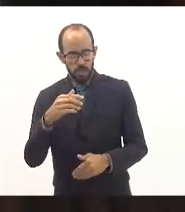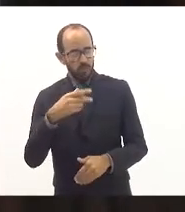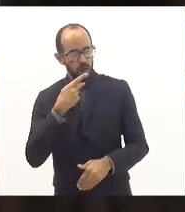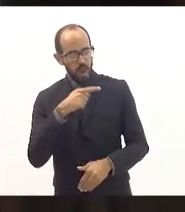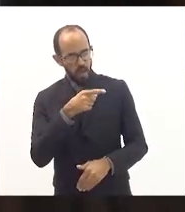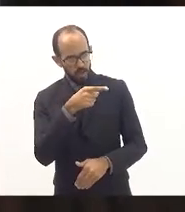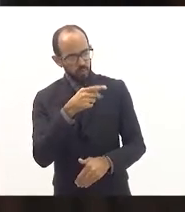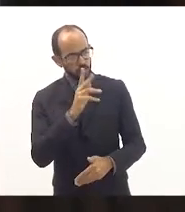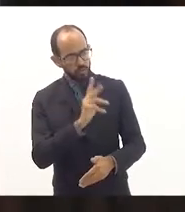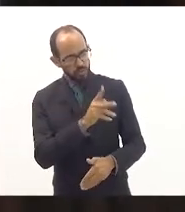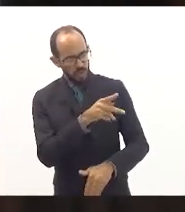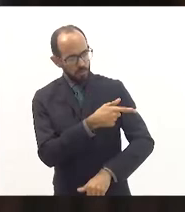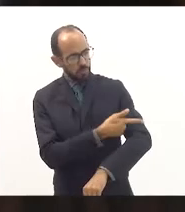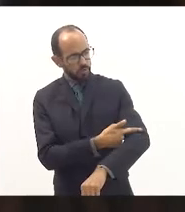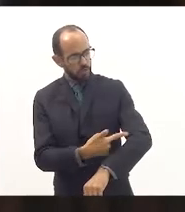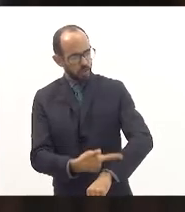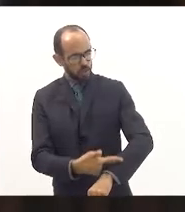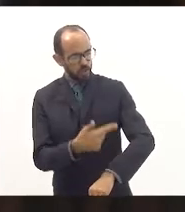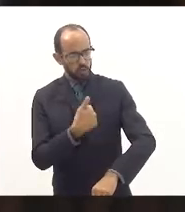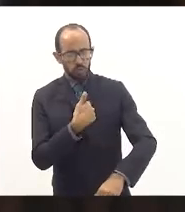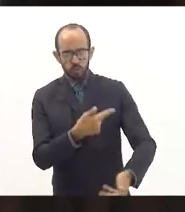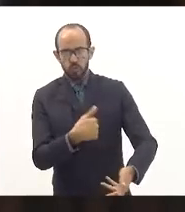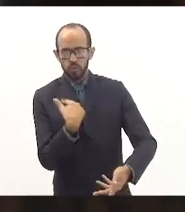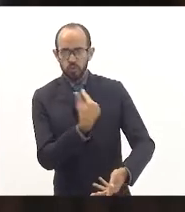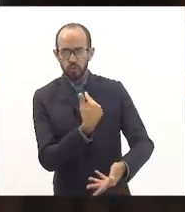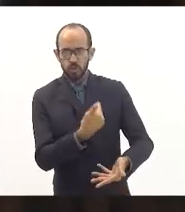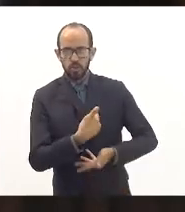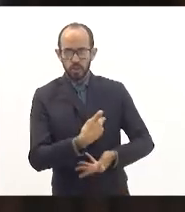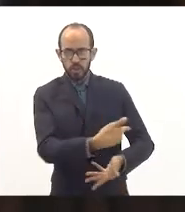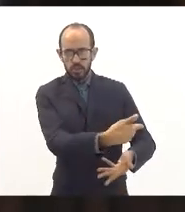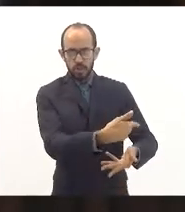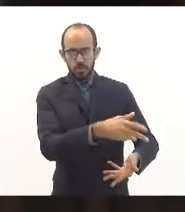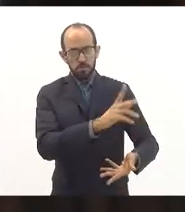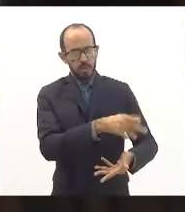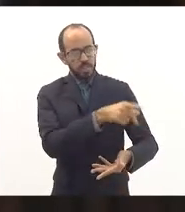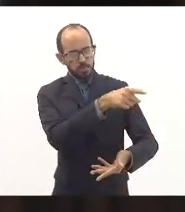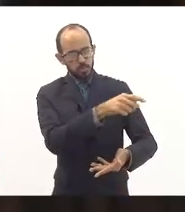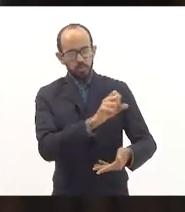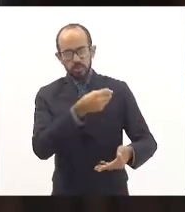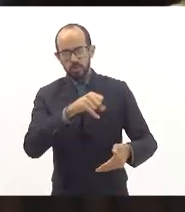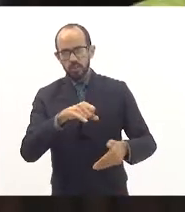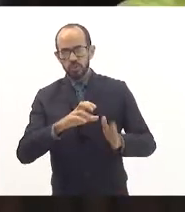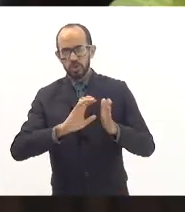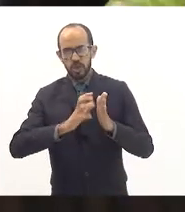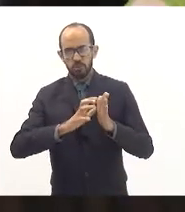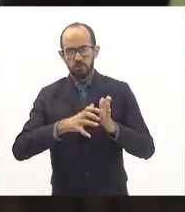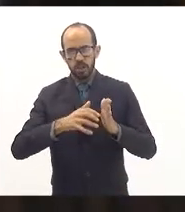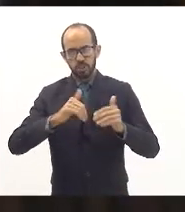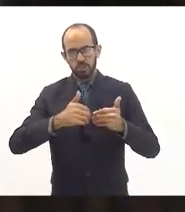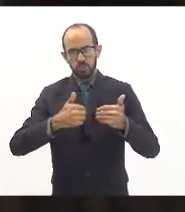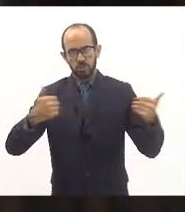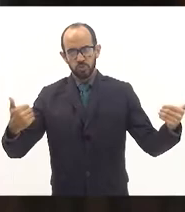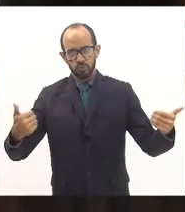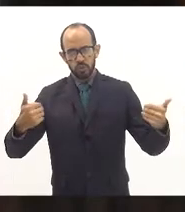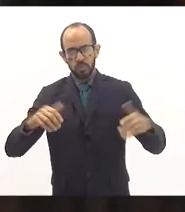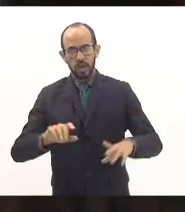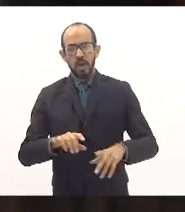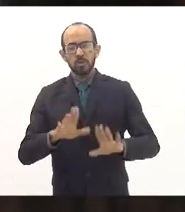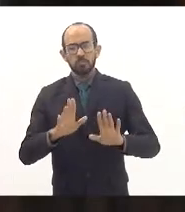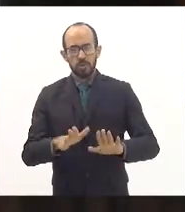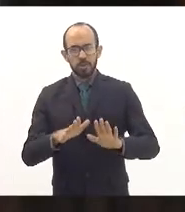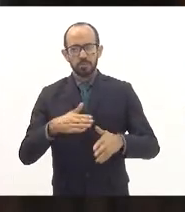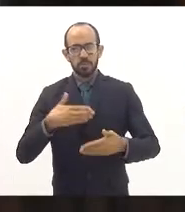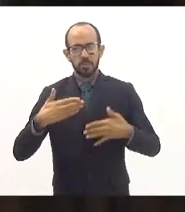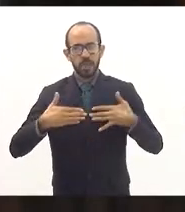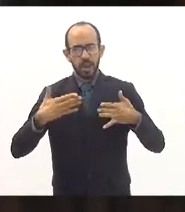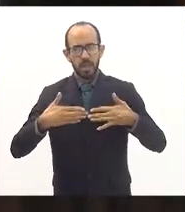muito gentil em nos receber, mesmo quando não estamos do mesmo lado, nos embates do serviço público. E, para mim, alegria, ele